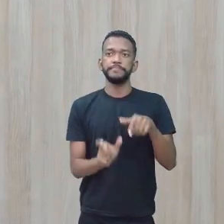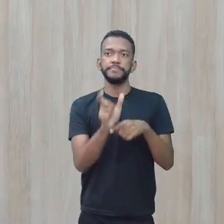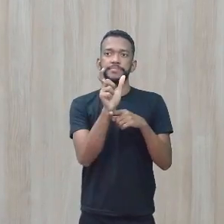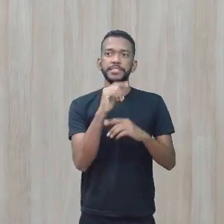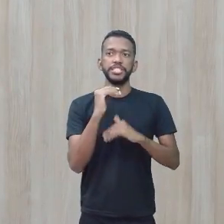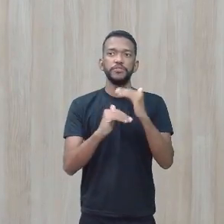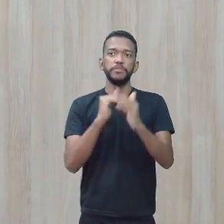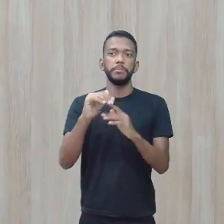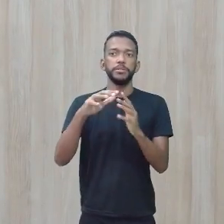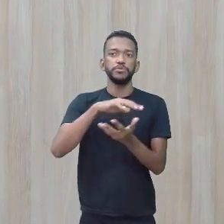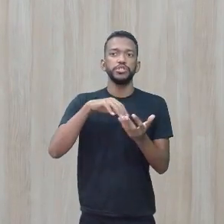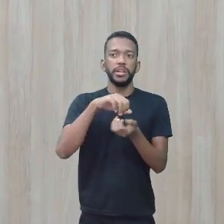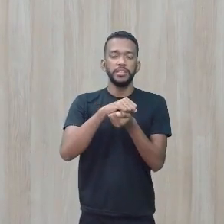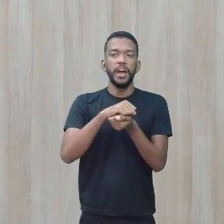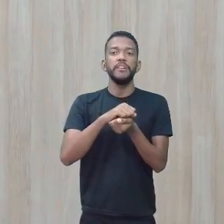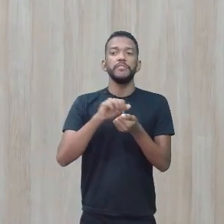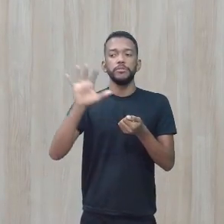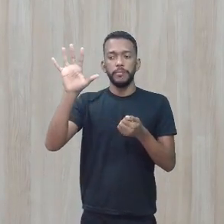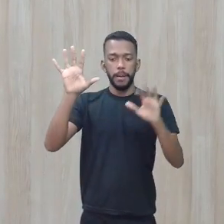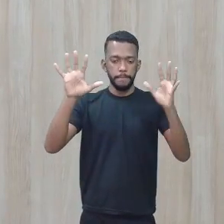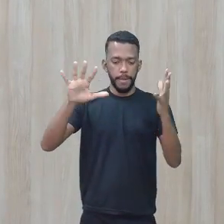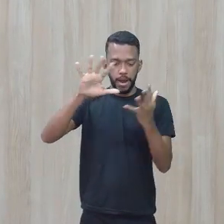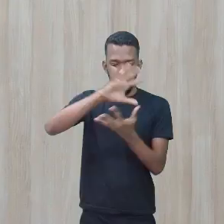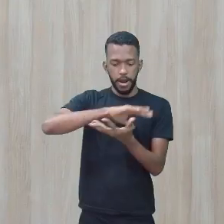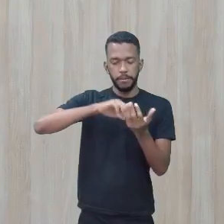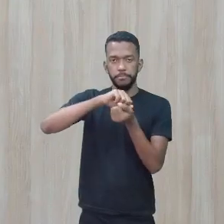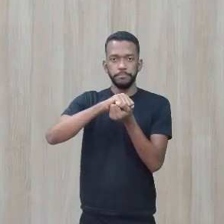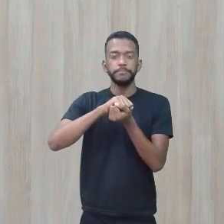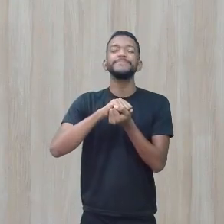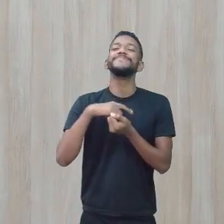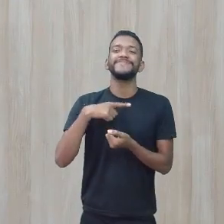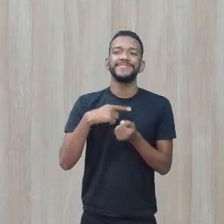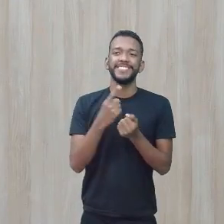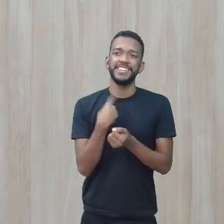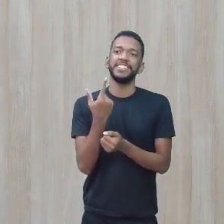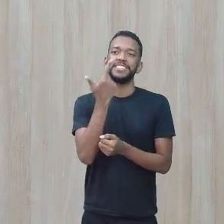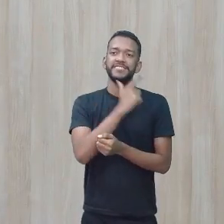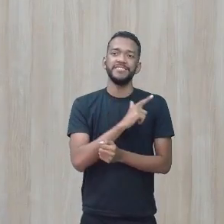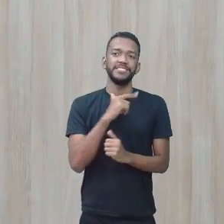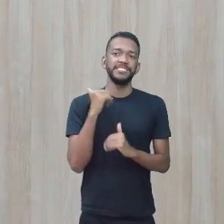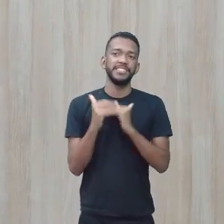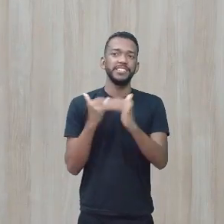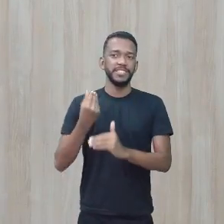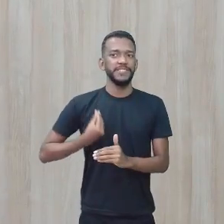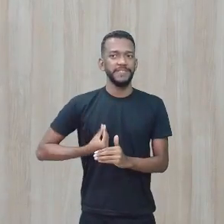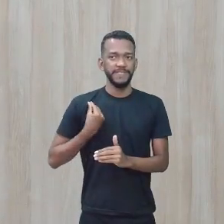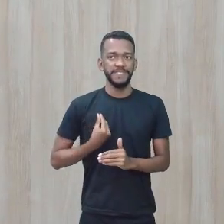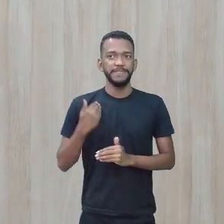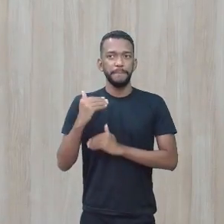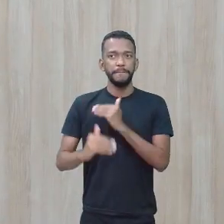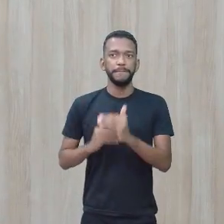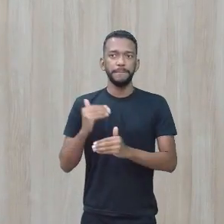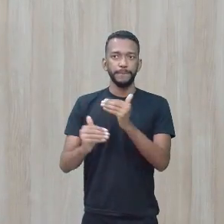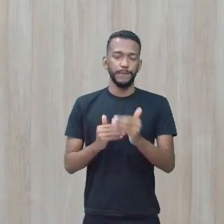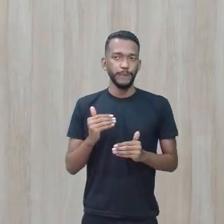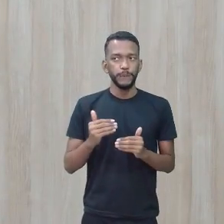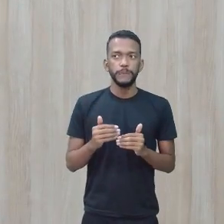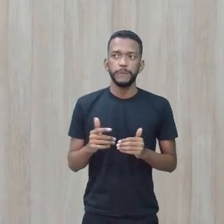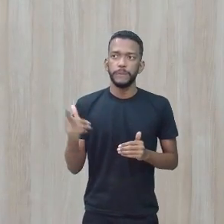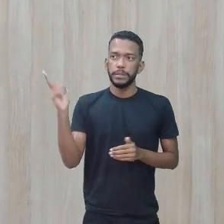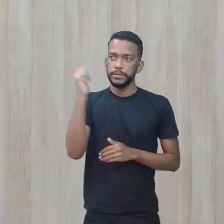aí vai trazendo esse entrelace onde a gente pode conviver e